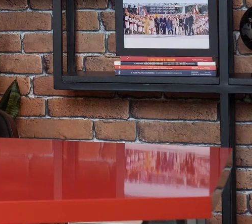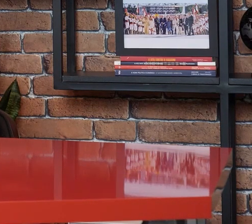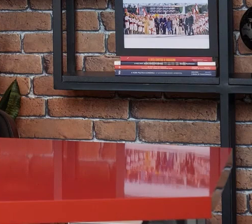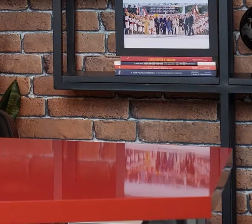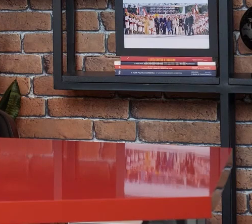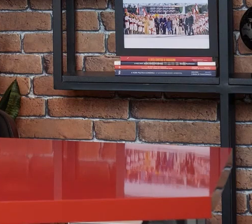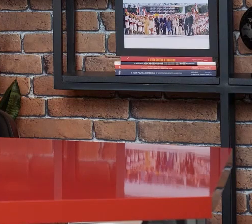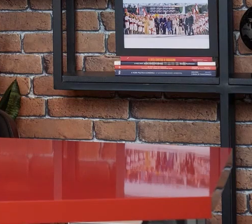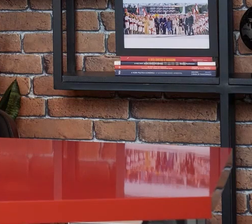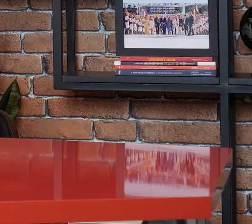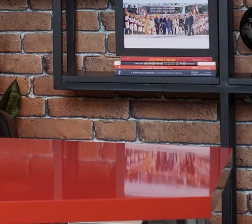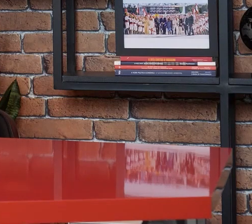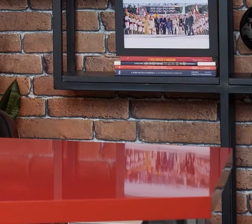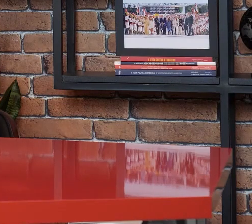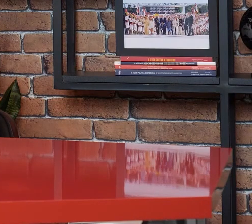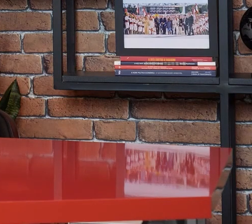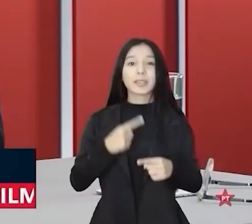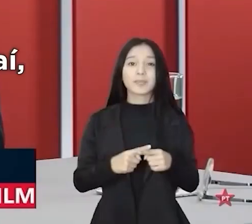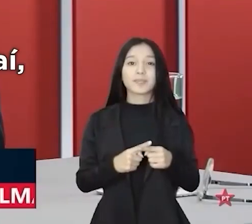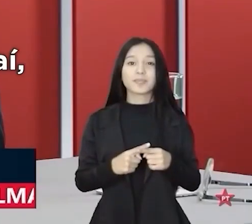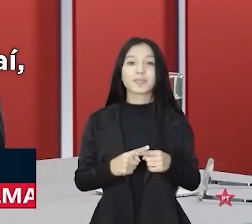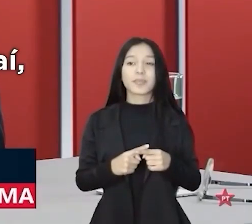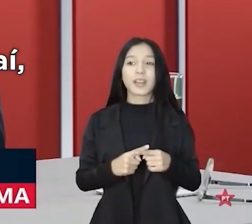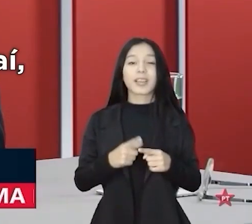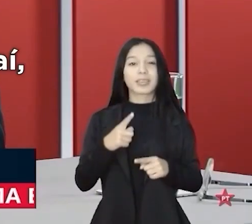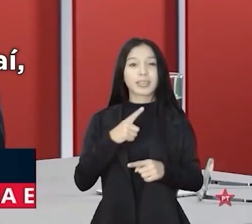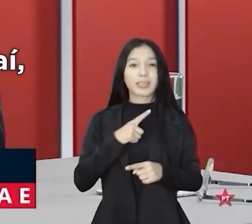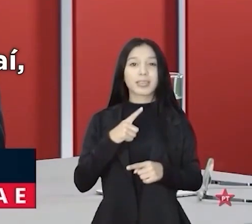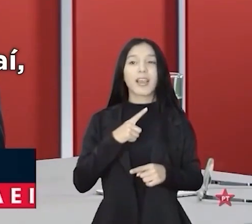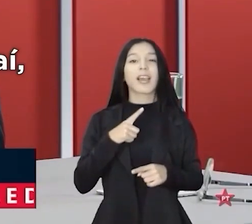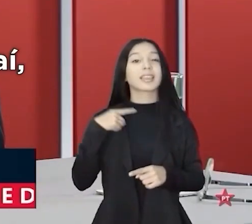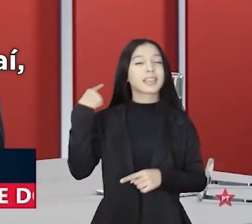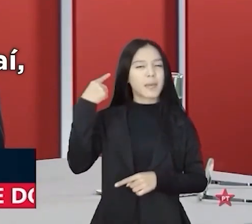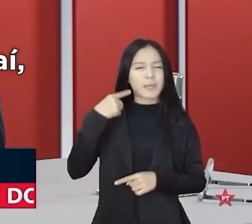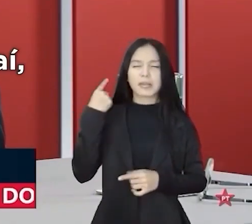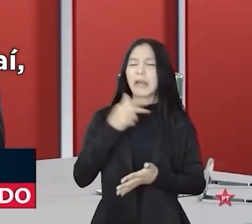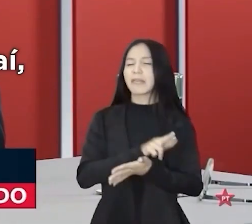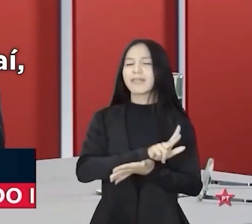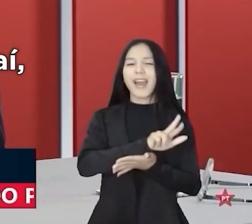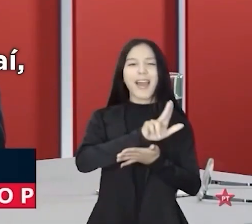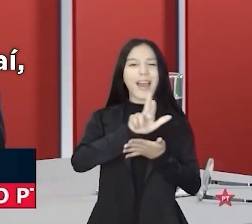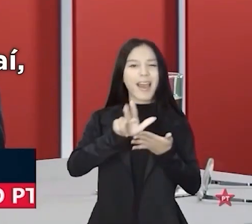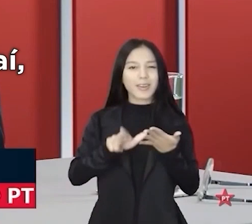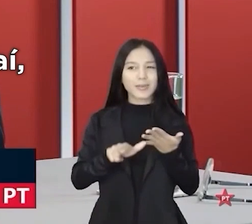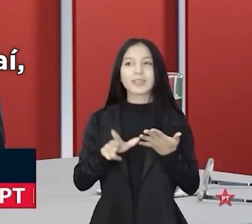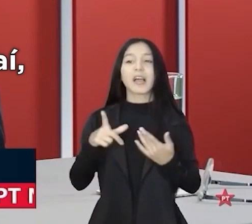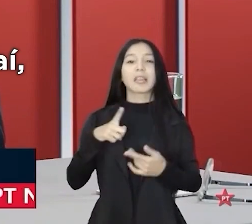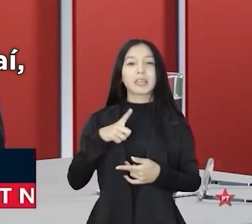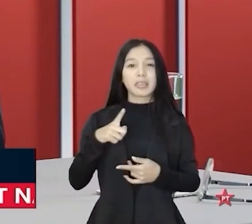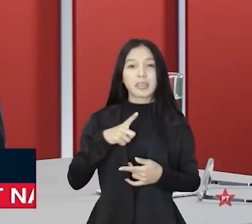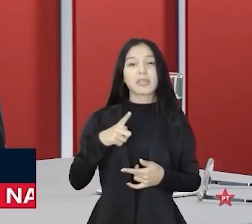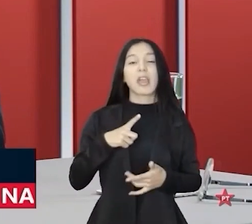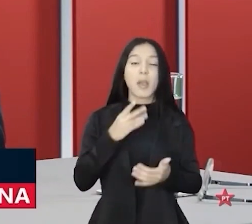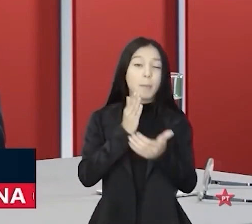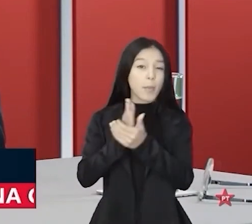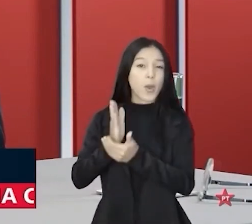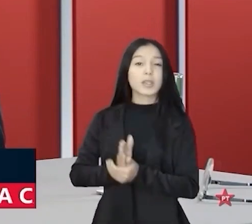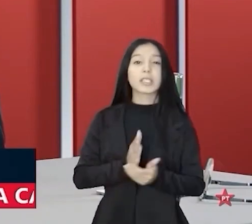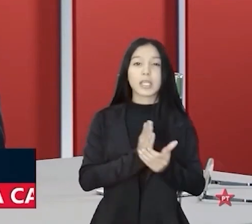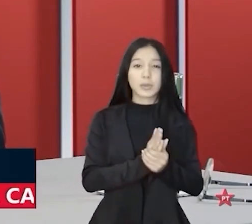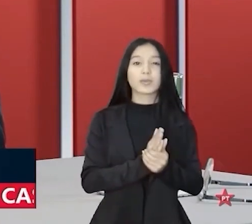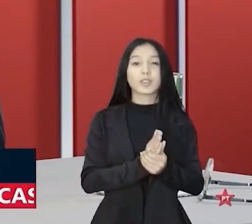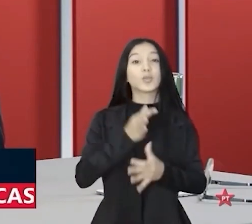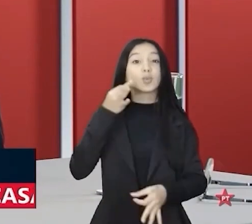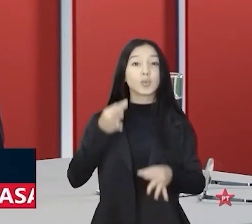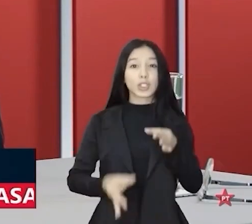compõem a comissão, atuam em causa própria. Tem muitos deputados que estão aí, que inclusive têm processos